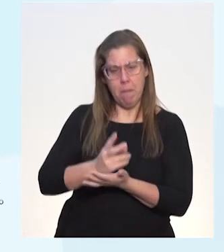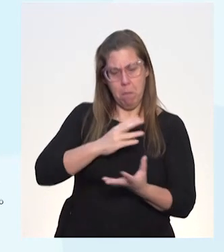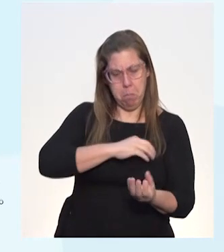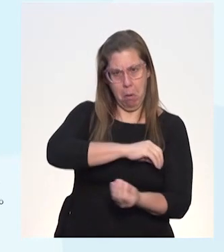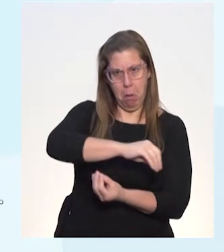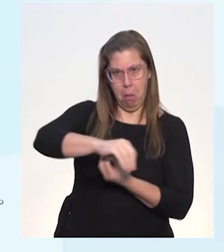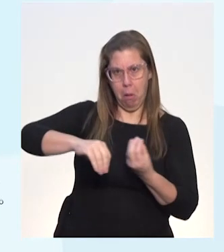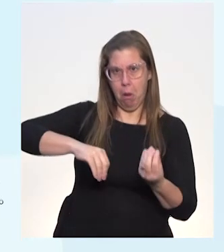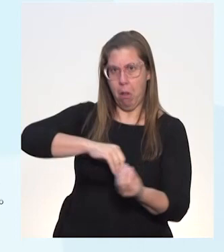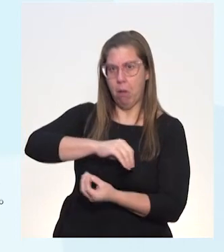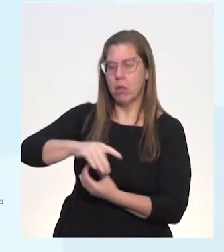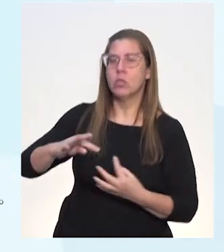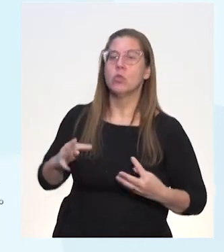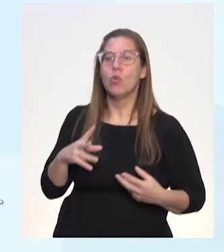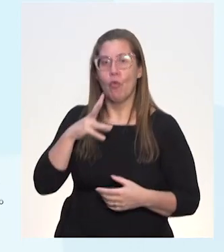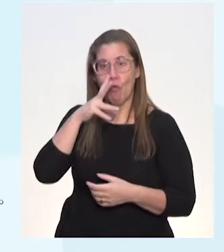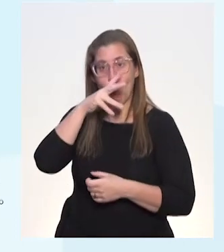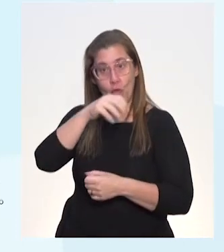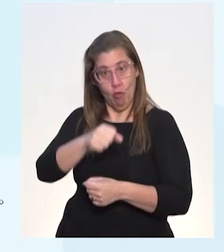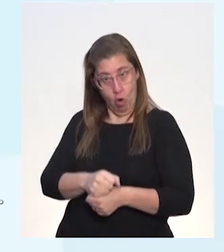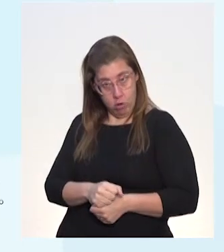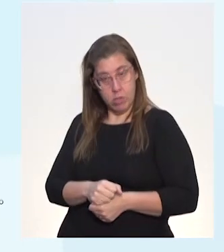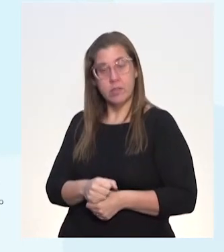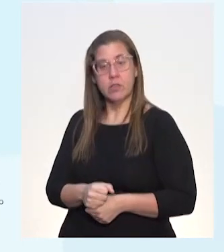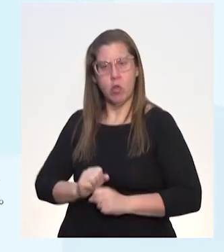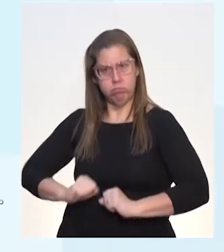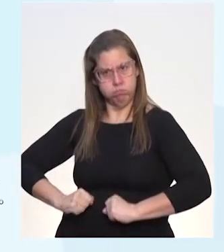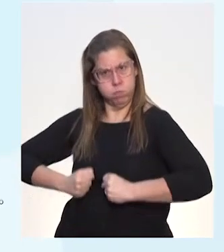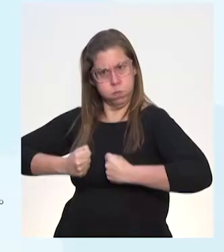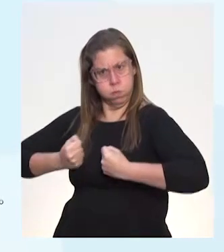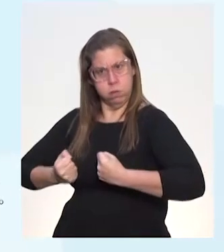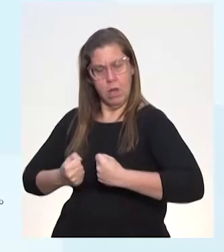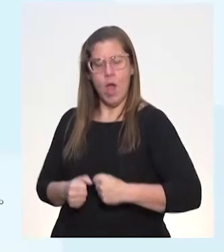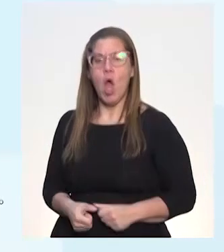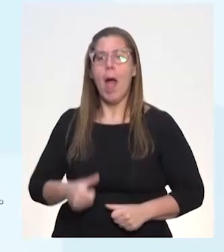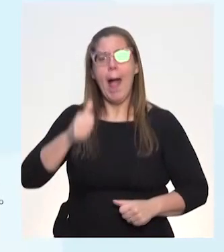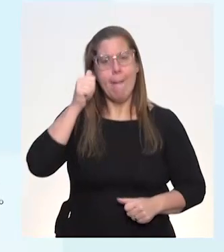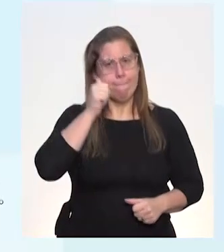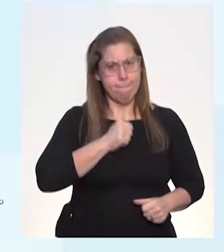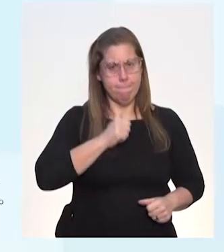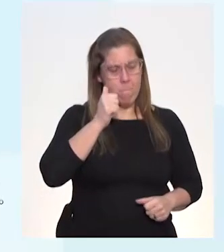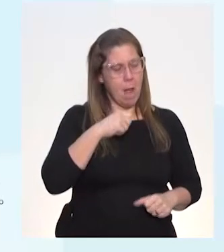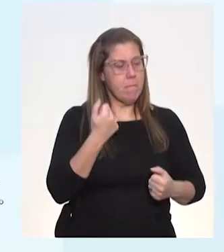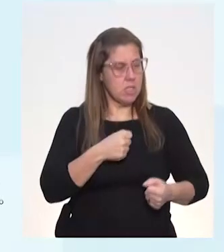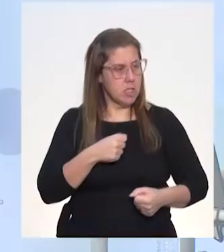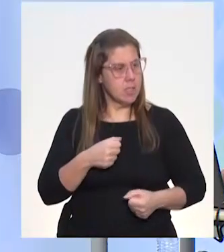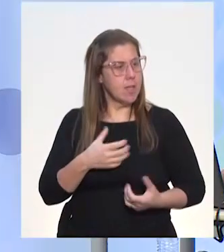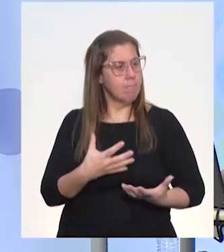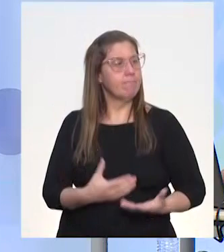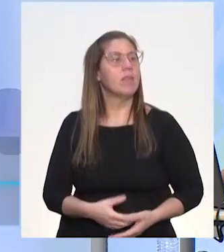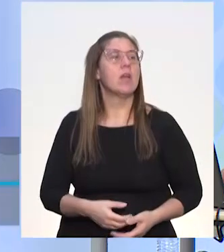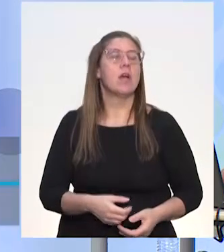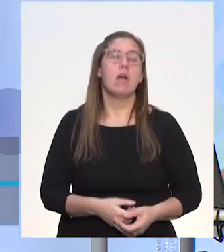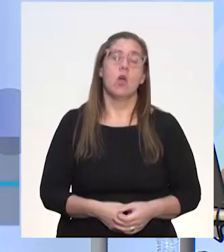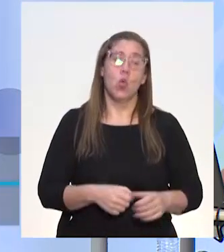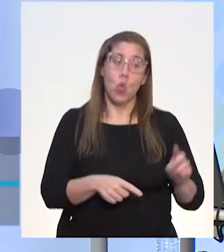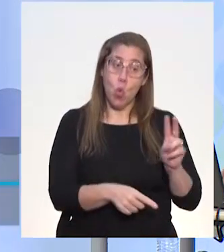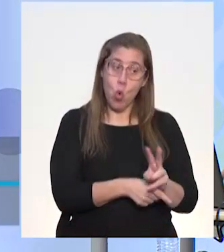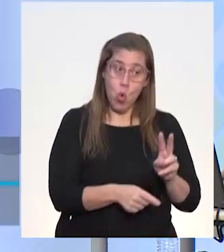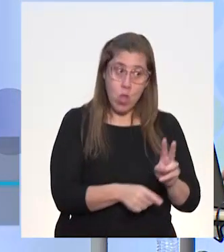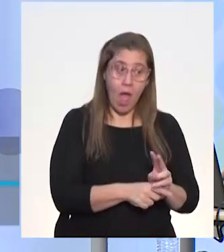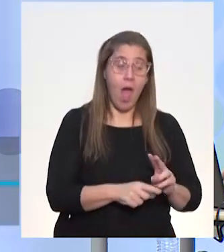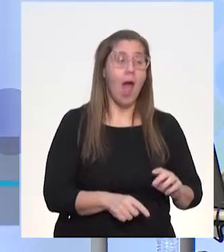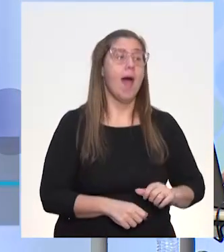em todo o esforço do fronte. Alguém tem que assumir as escolas, alguém tem que assumir a produção